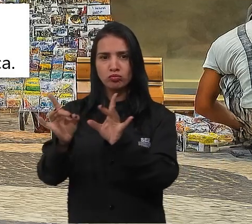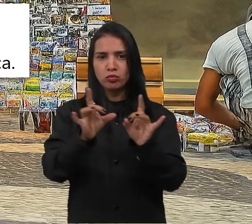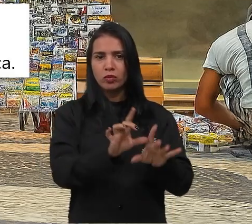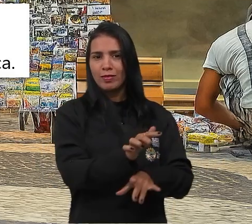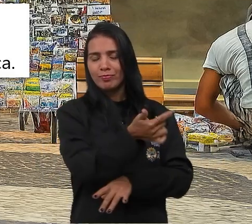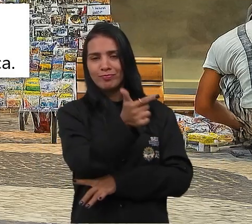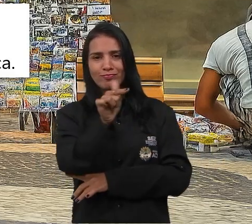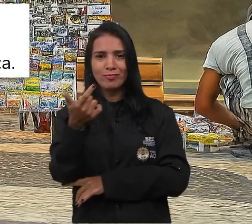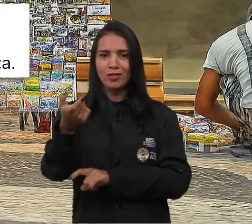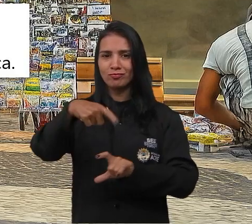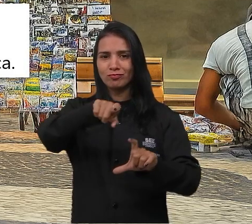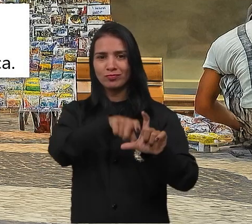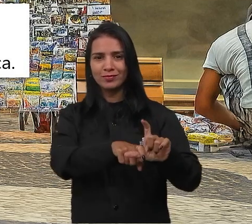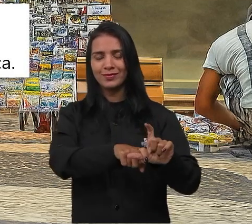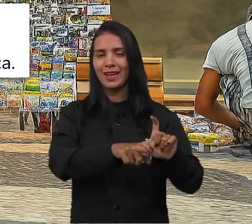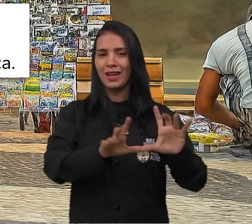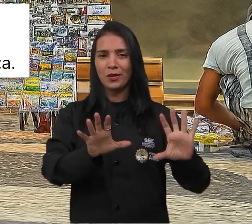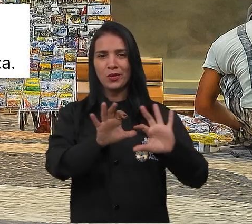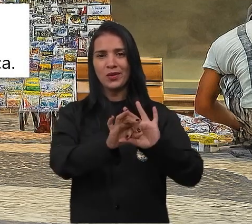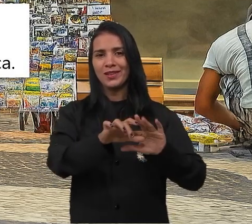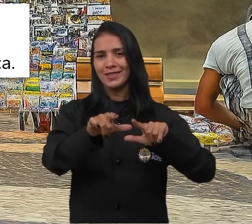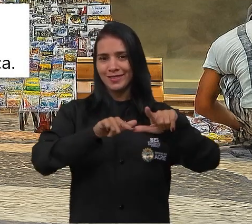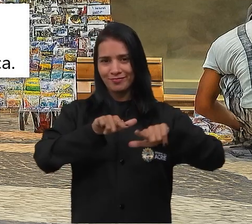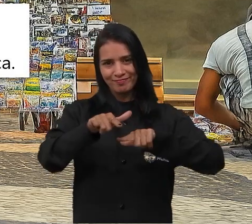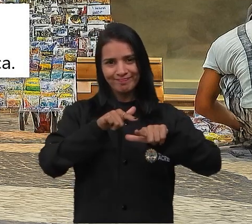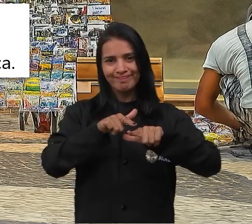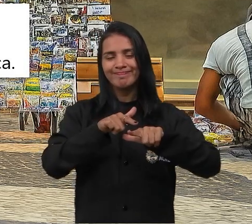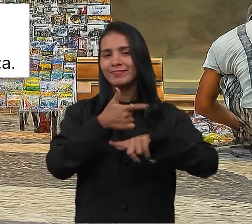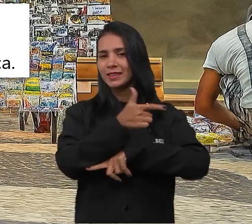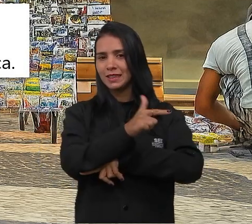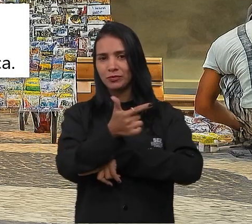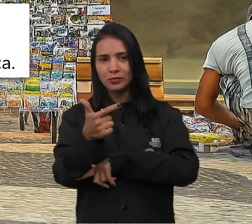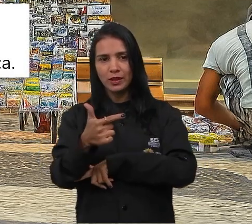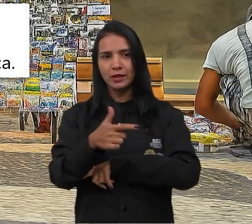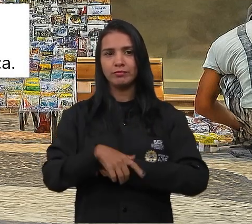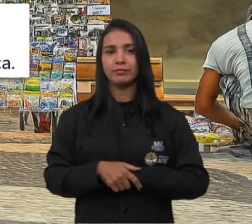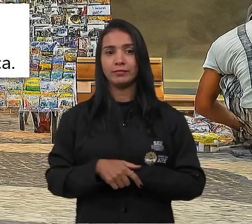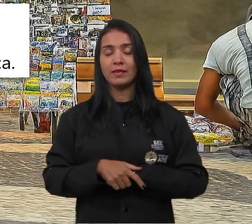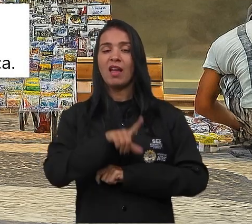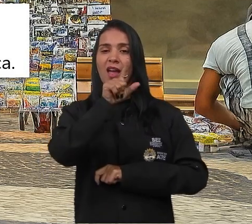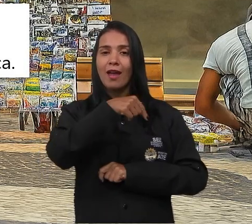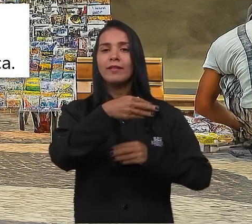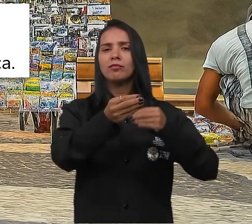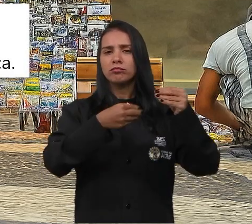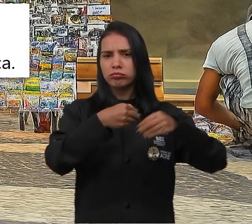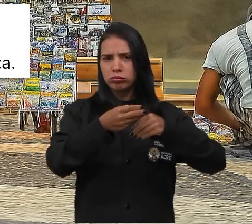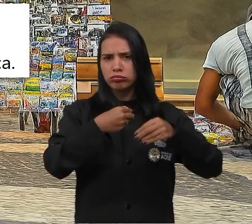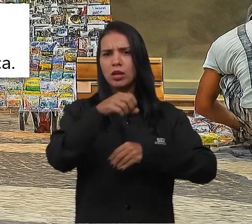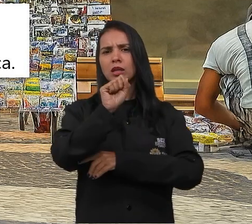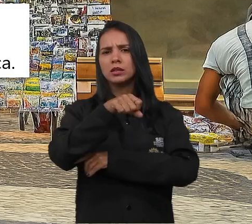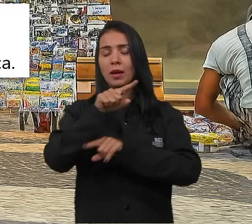empregatício. Apesar da flexibilidade, apresenta maior vulnerabilidade social